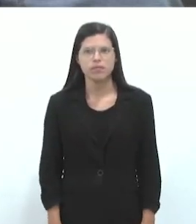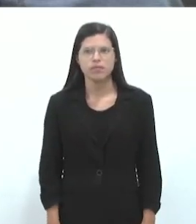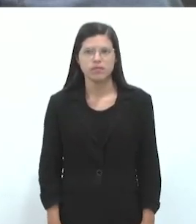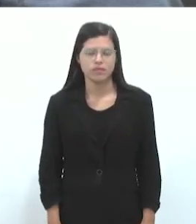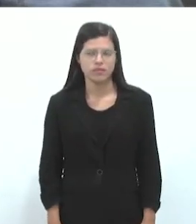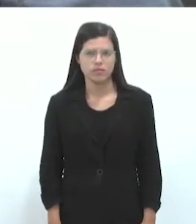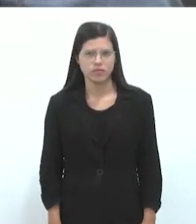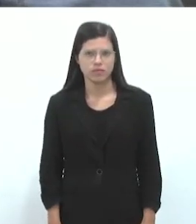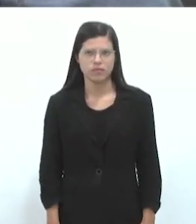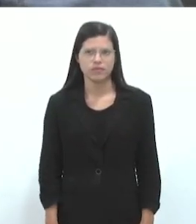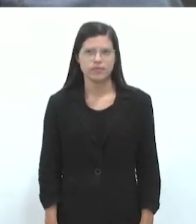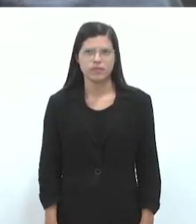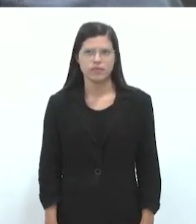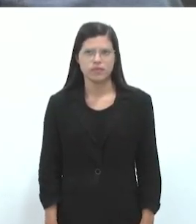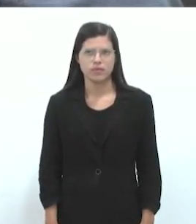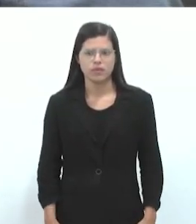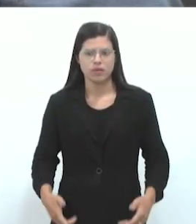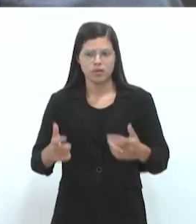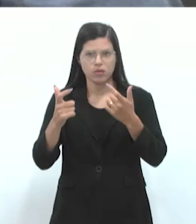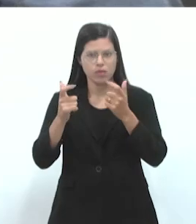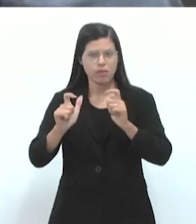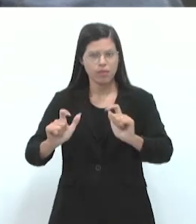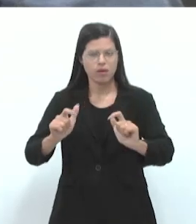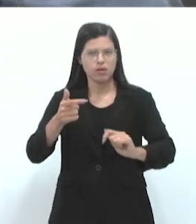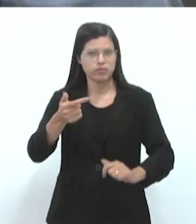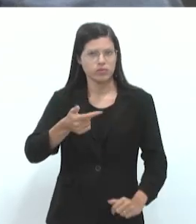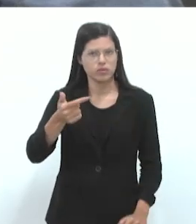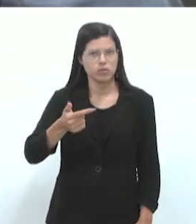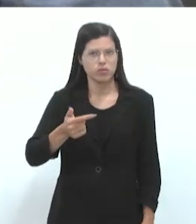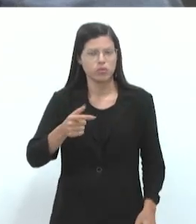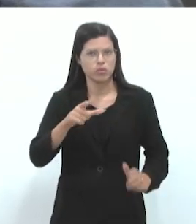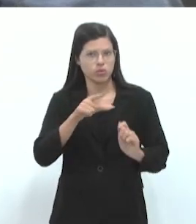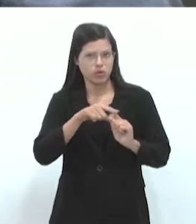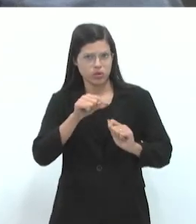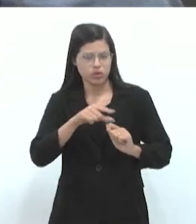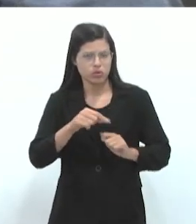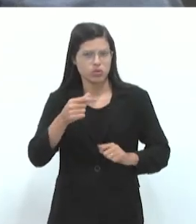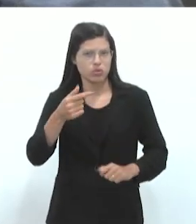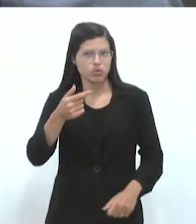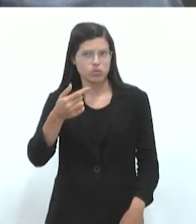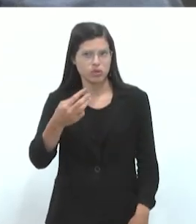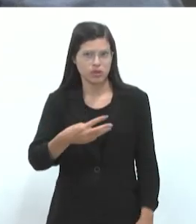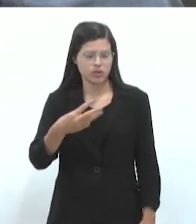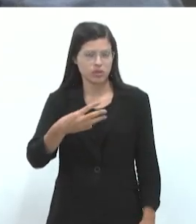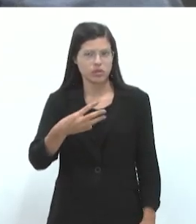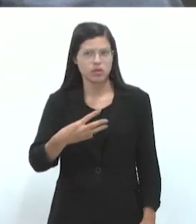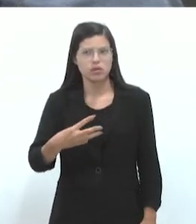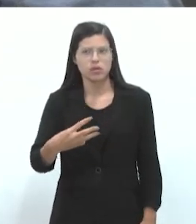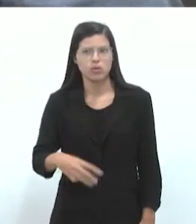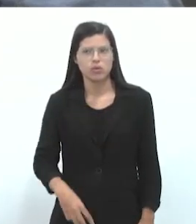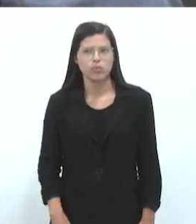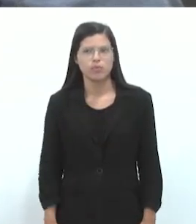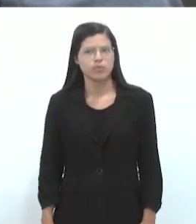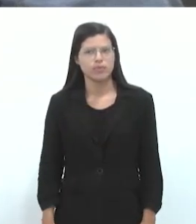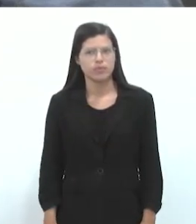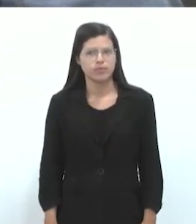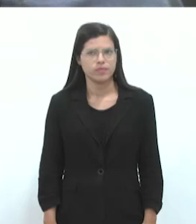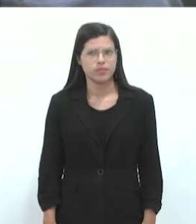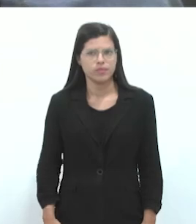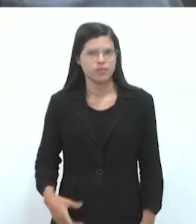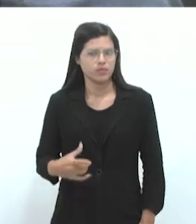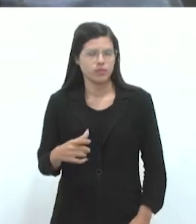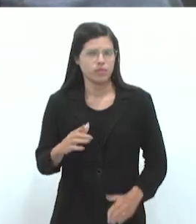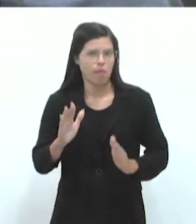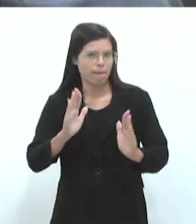no parágrafo 2º do artigo 2º, do artigo 3º, ele remete esse